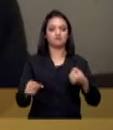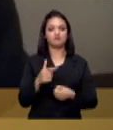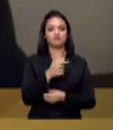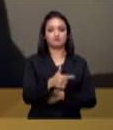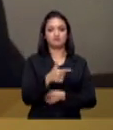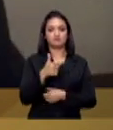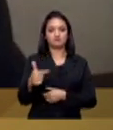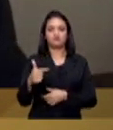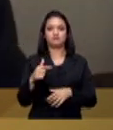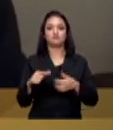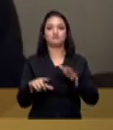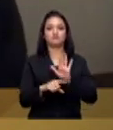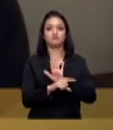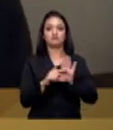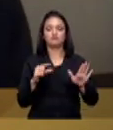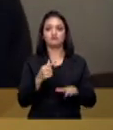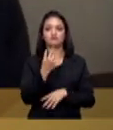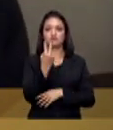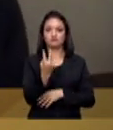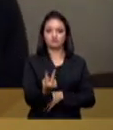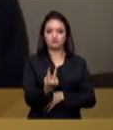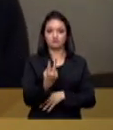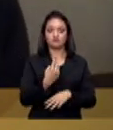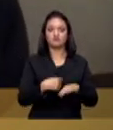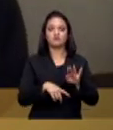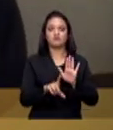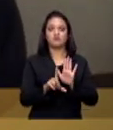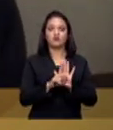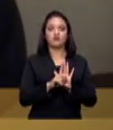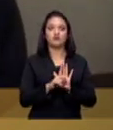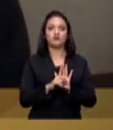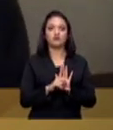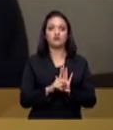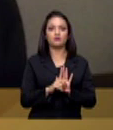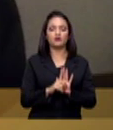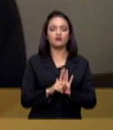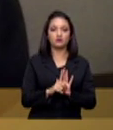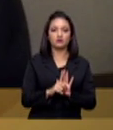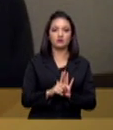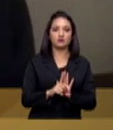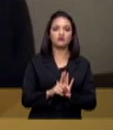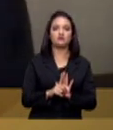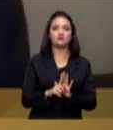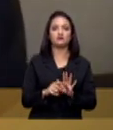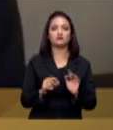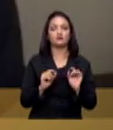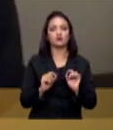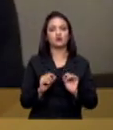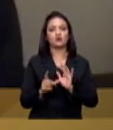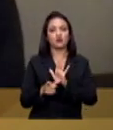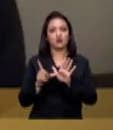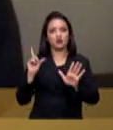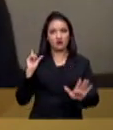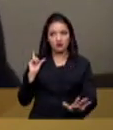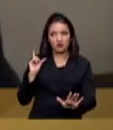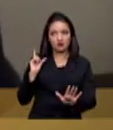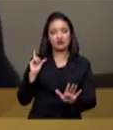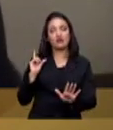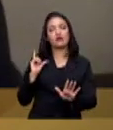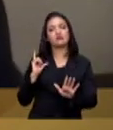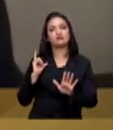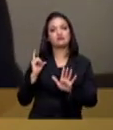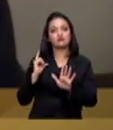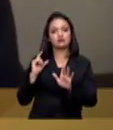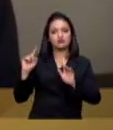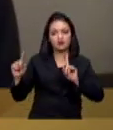22, parágrafo 2º da lei, porque a prévia audiência ou a prévia oitiva do representante